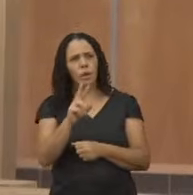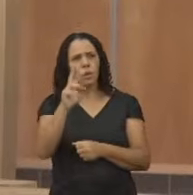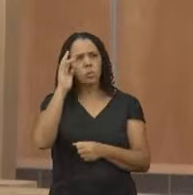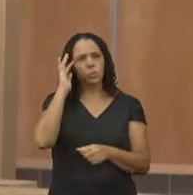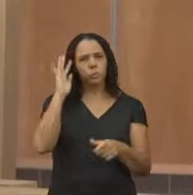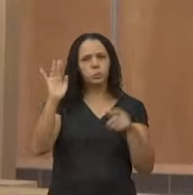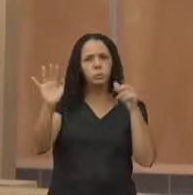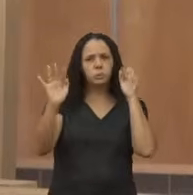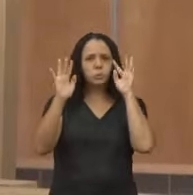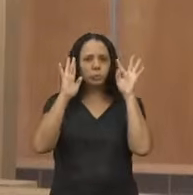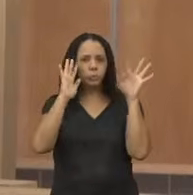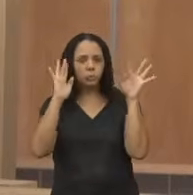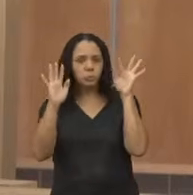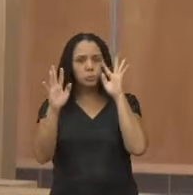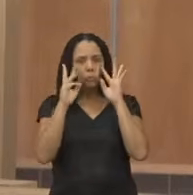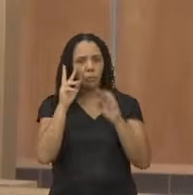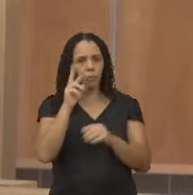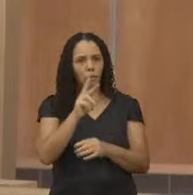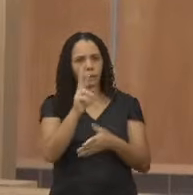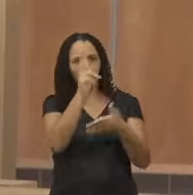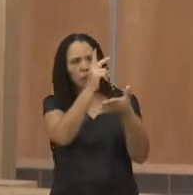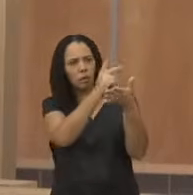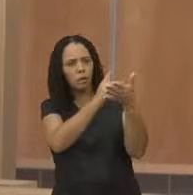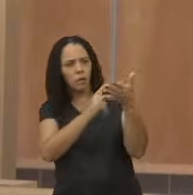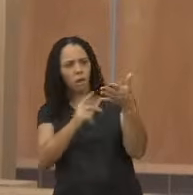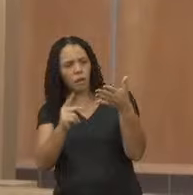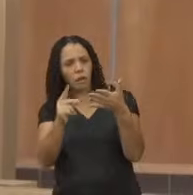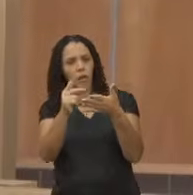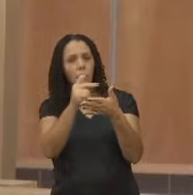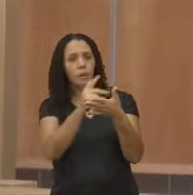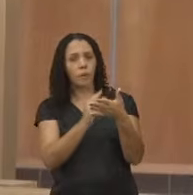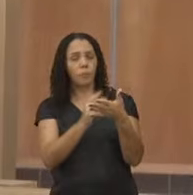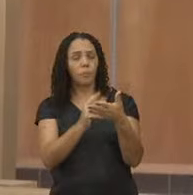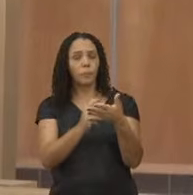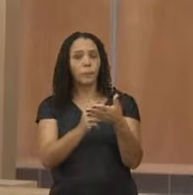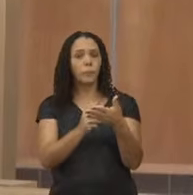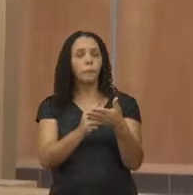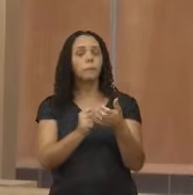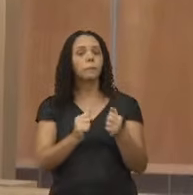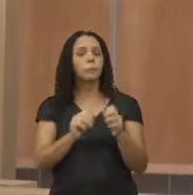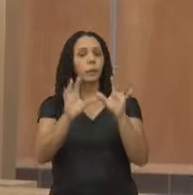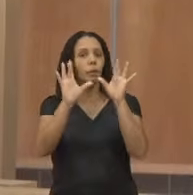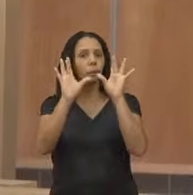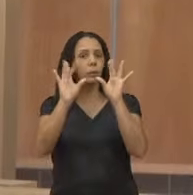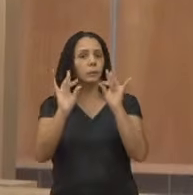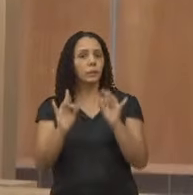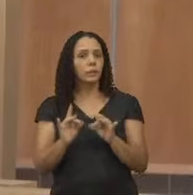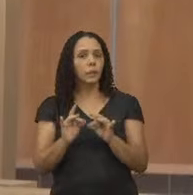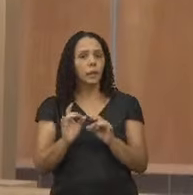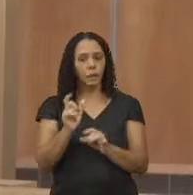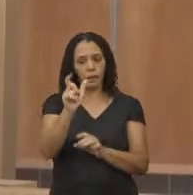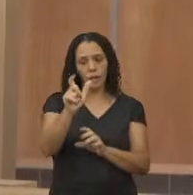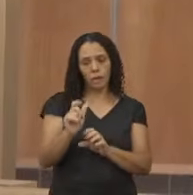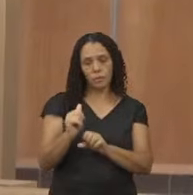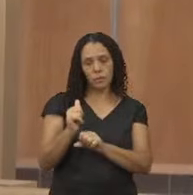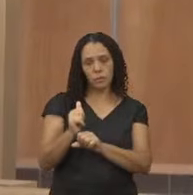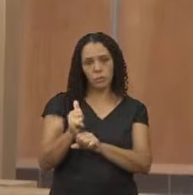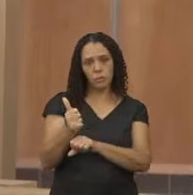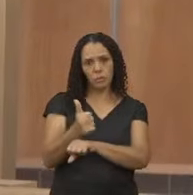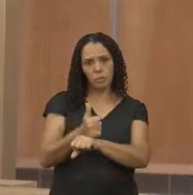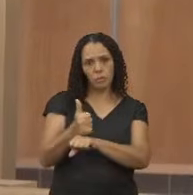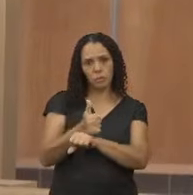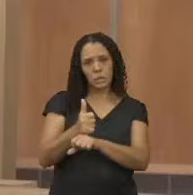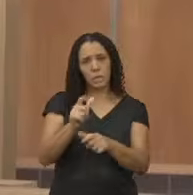nas imagens que são colocadas ali. O detalhe que o artista faz com